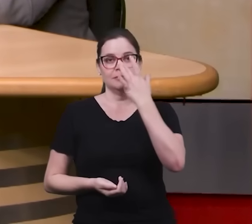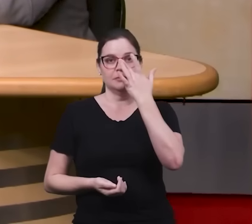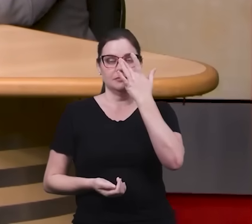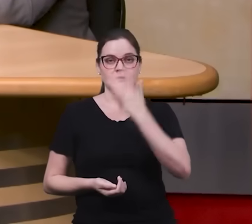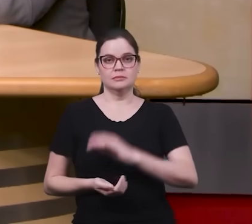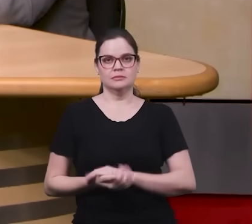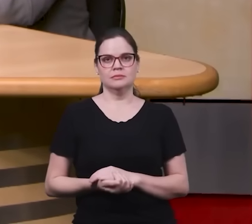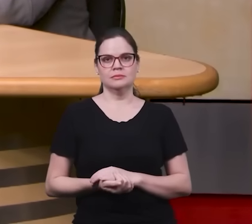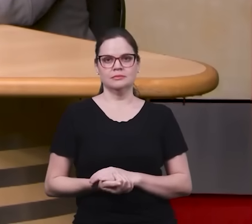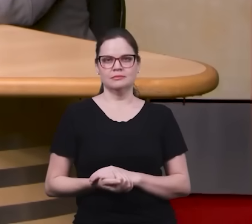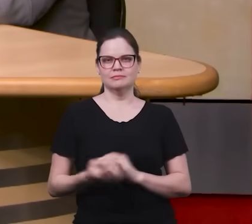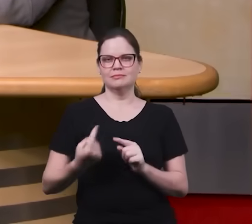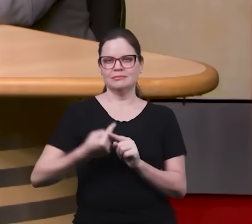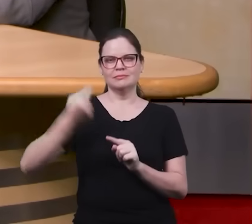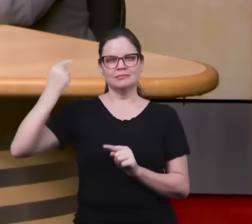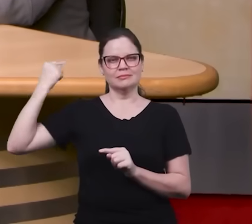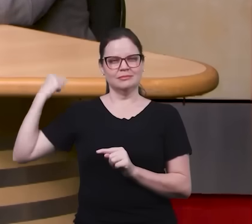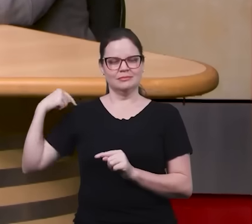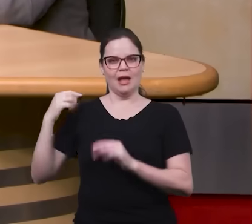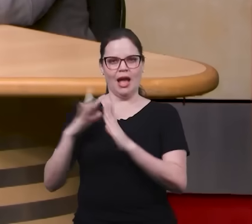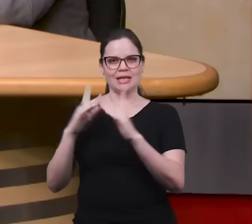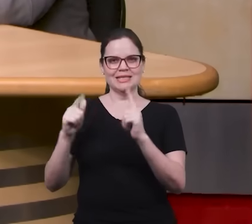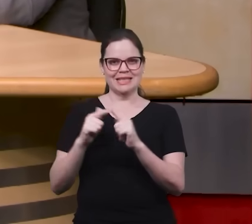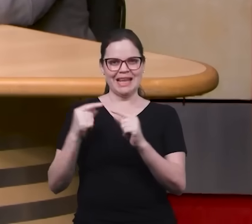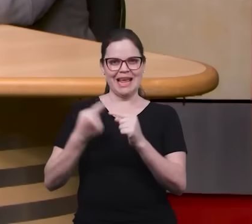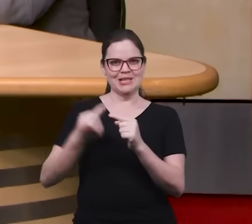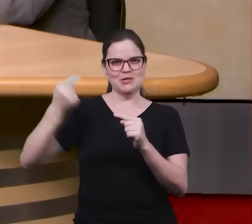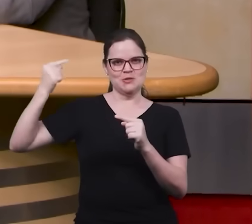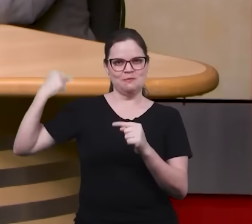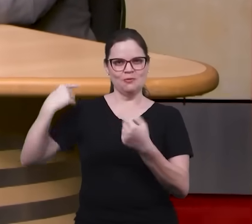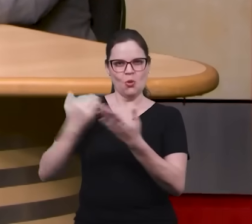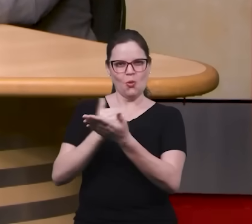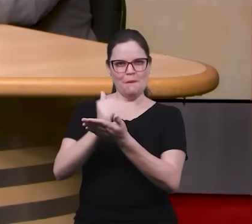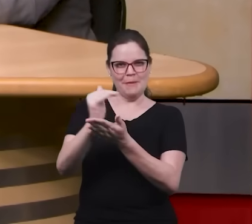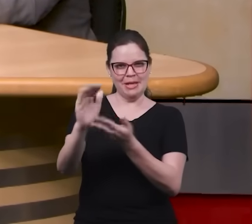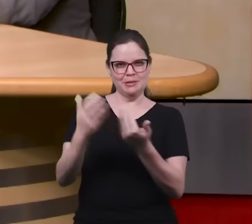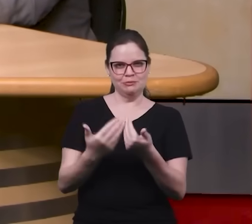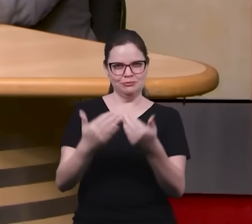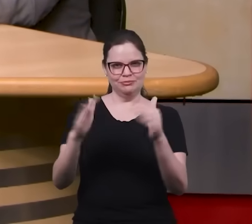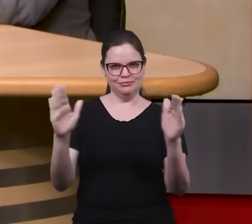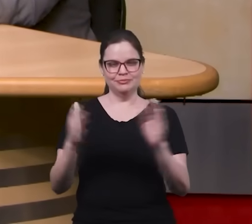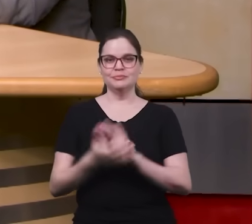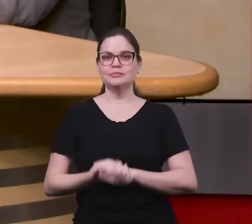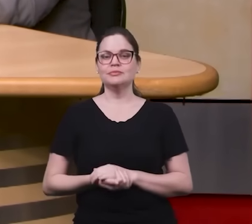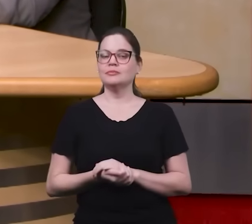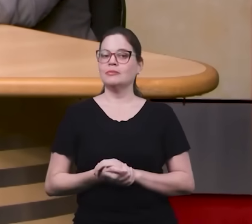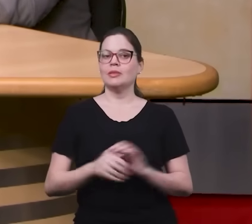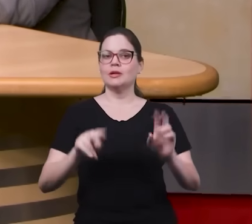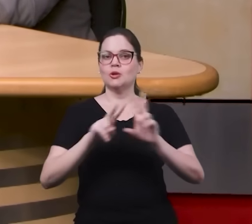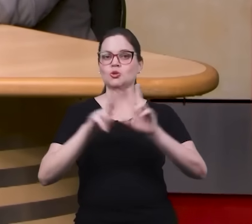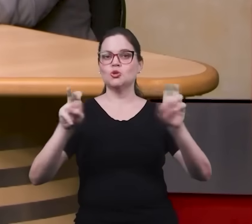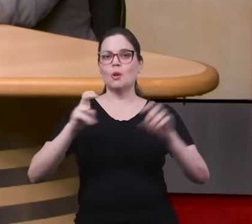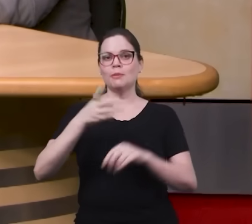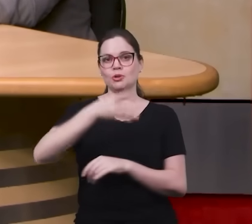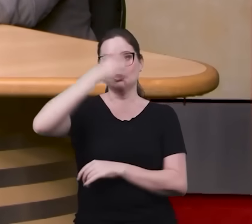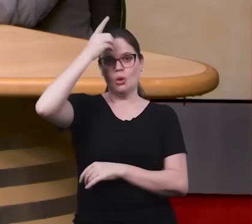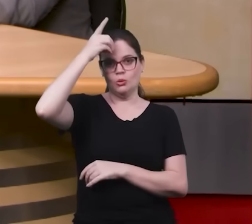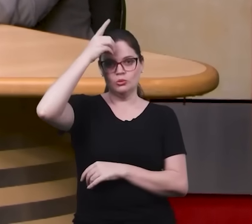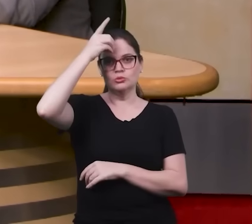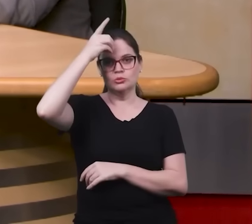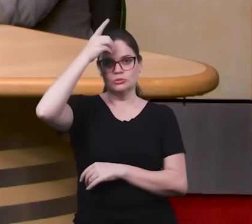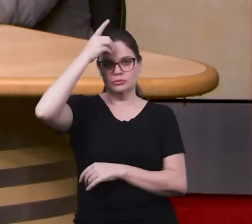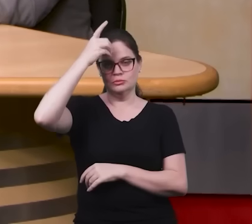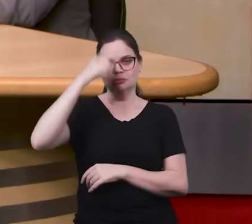As igrejas históricas, quando se trata dos dons espirituais,